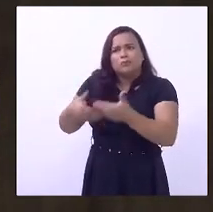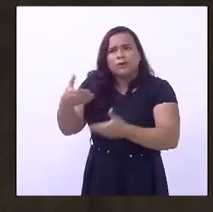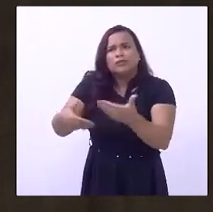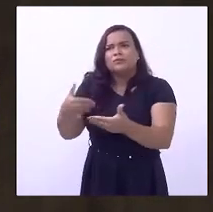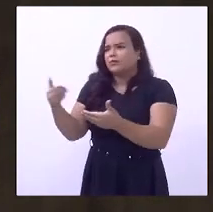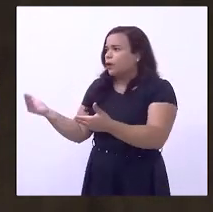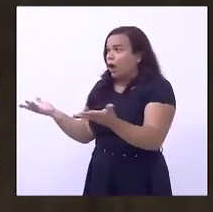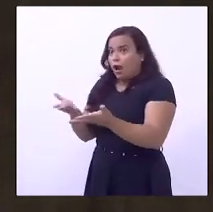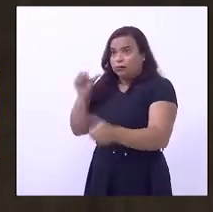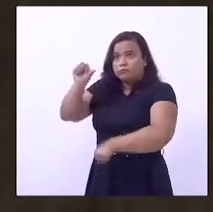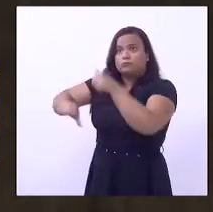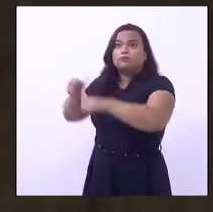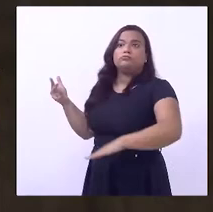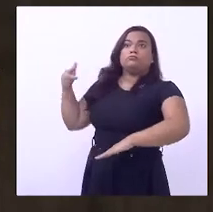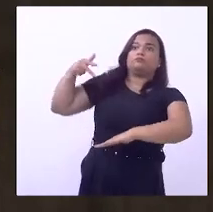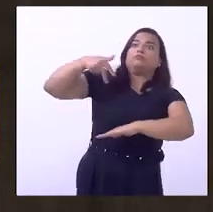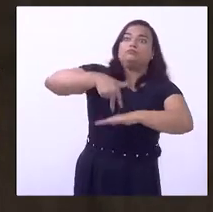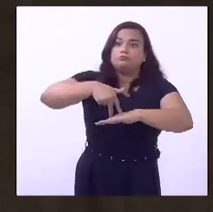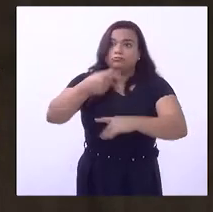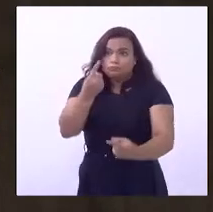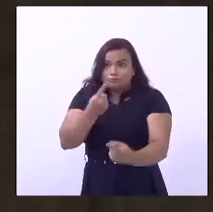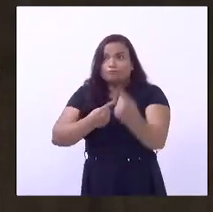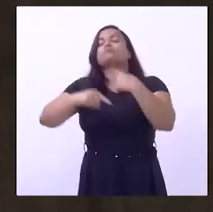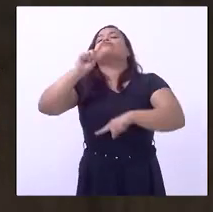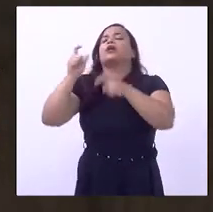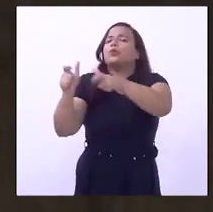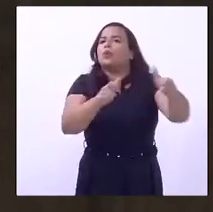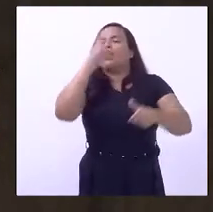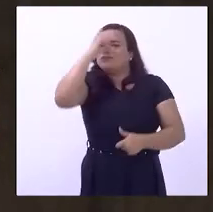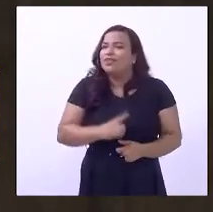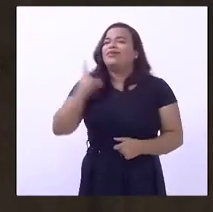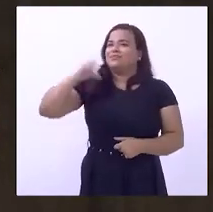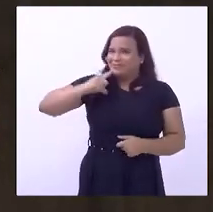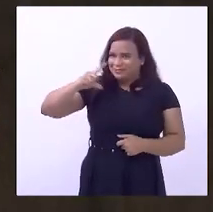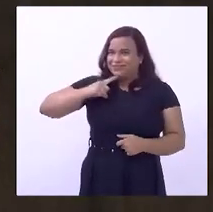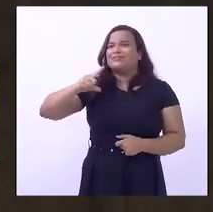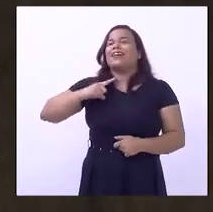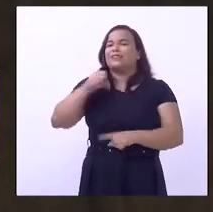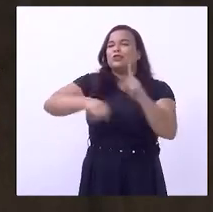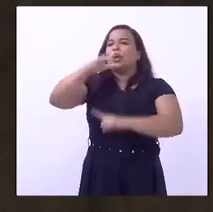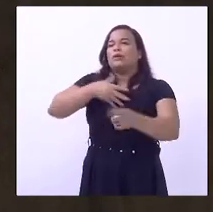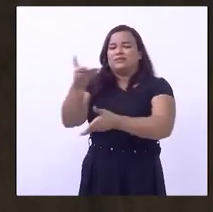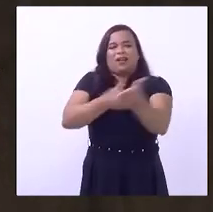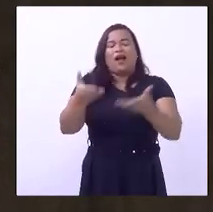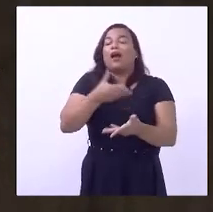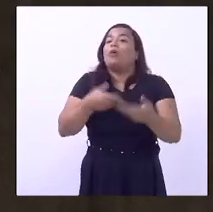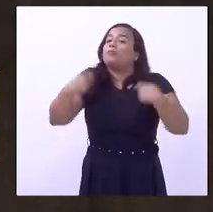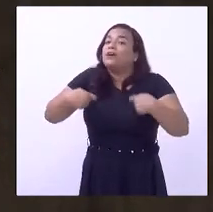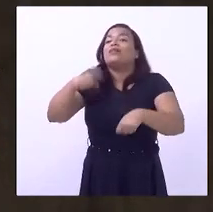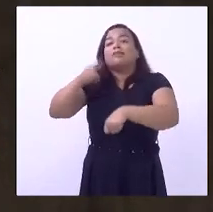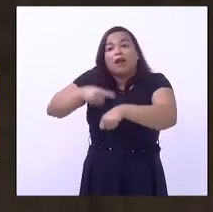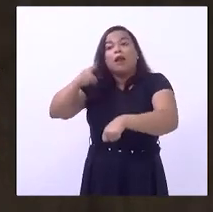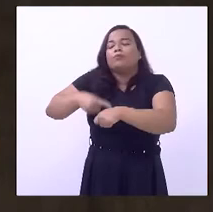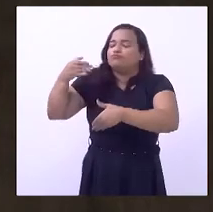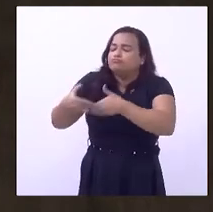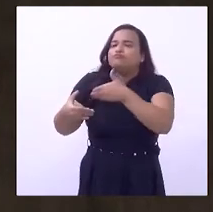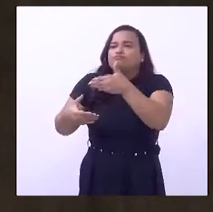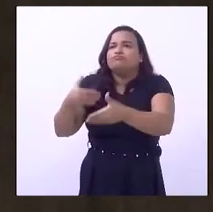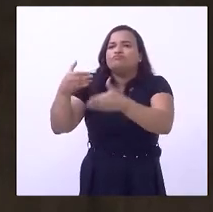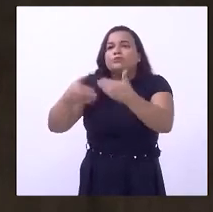seus lugares de direito na pirâmide social é um processo que exige tempo, é um processo histórico, é um processo